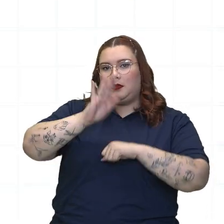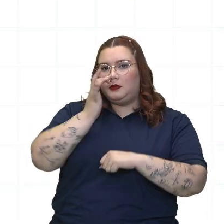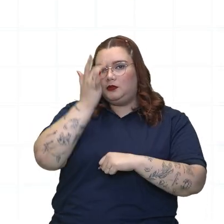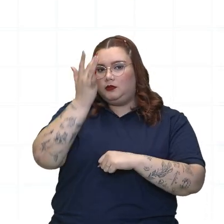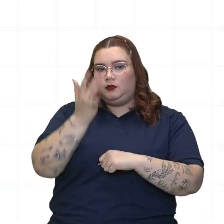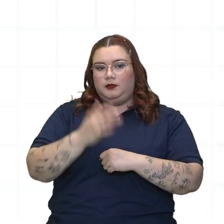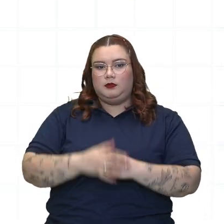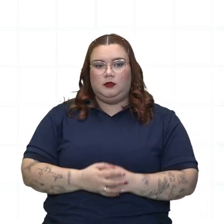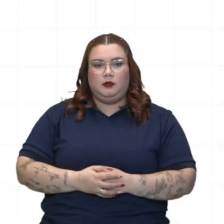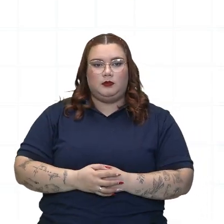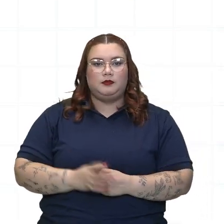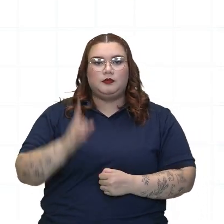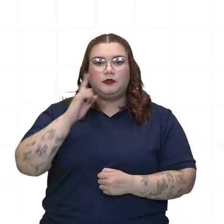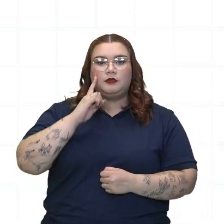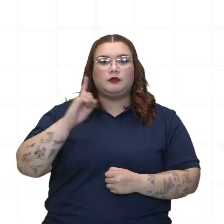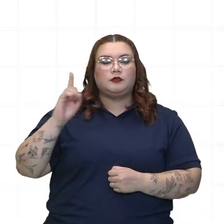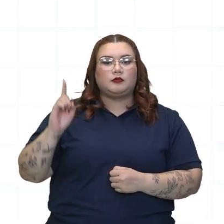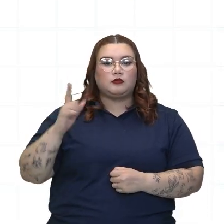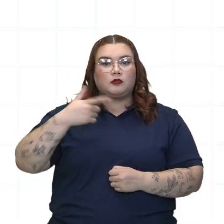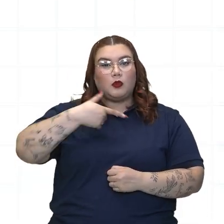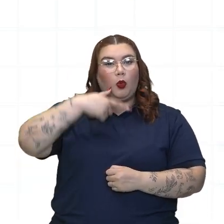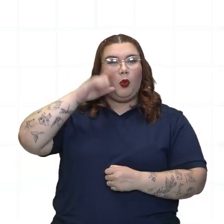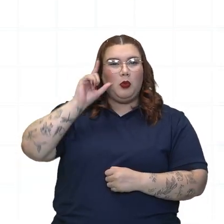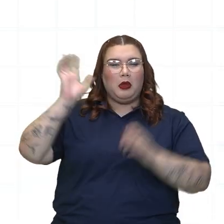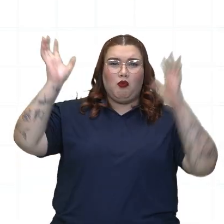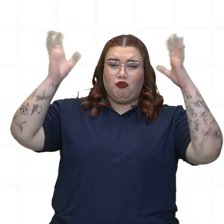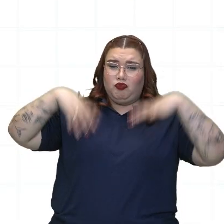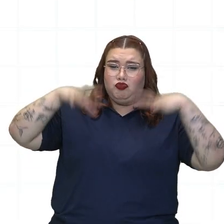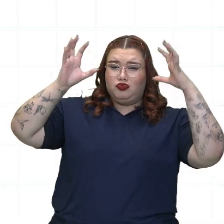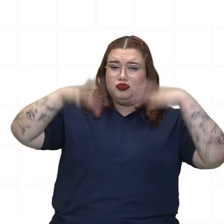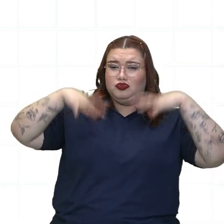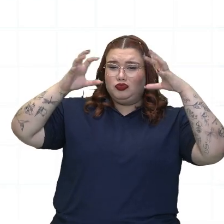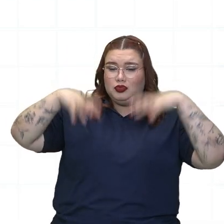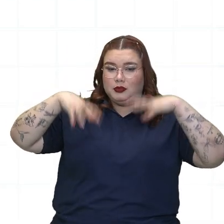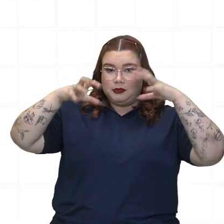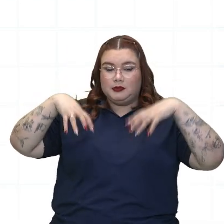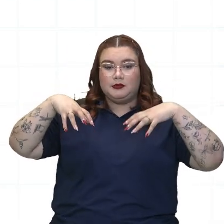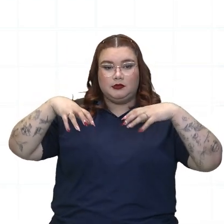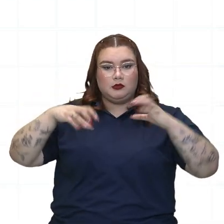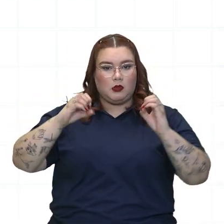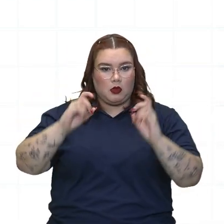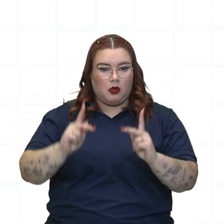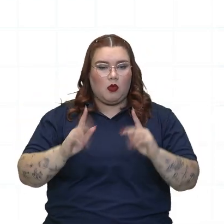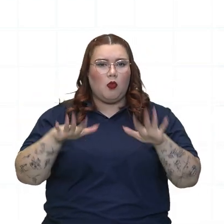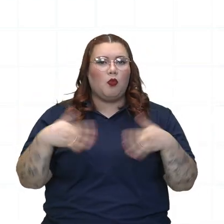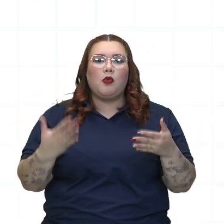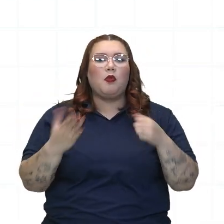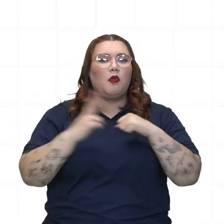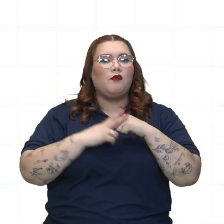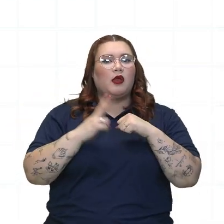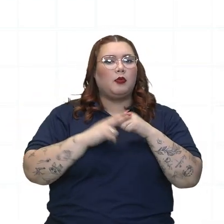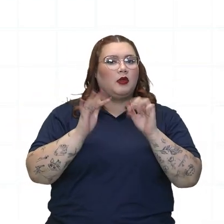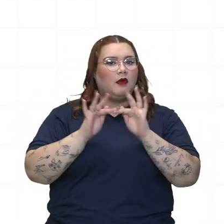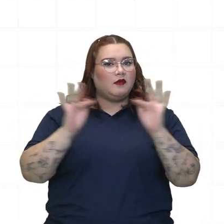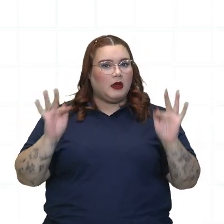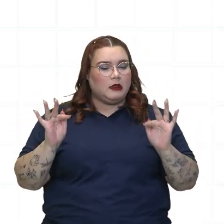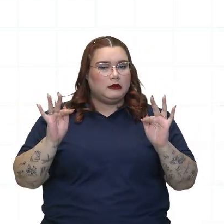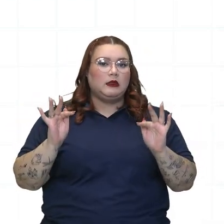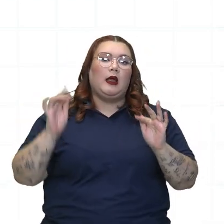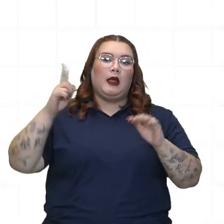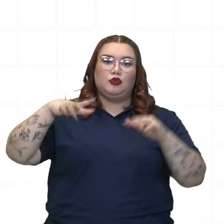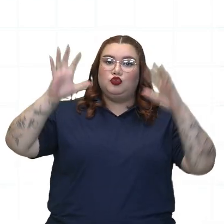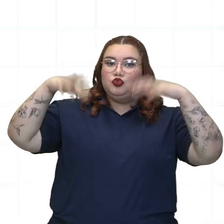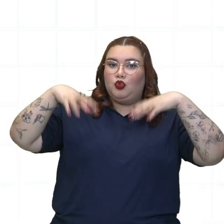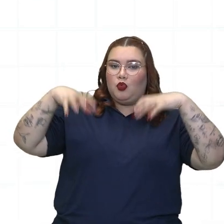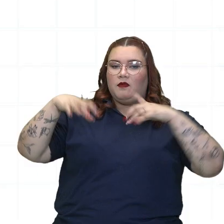só. Choveu muito ontem. O verbo em questão aí, choveu. É uma oração? É.